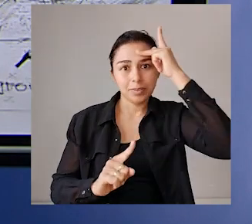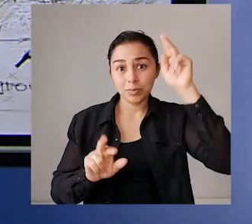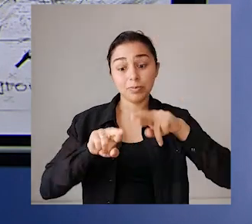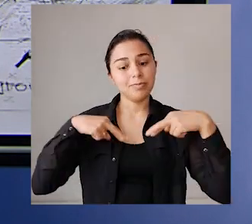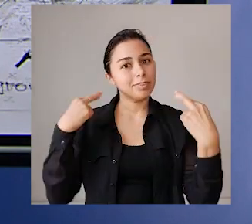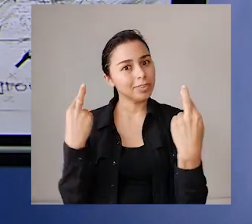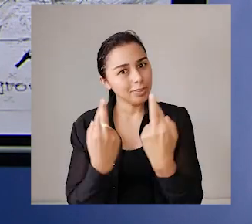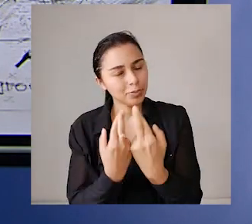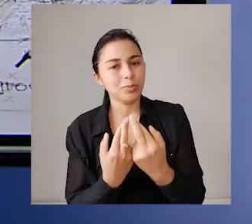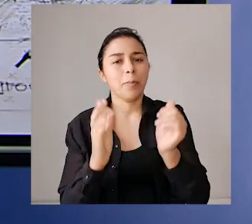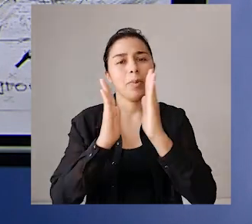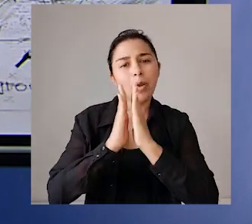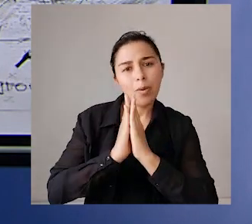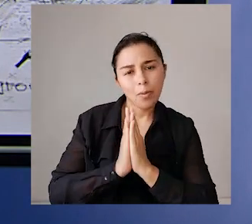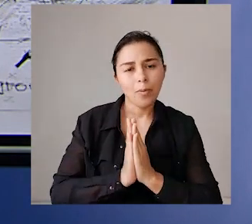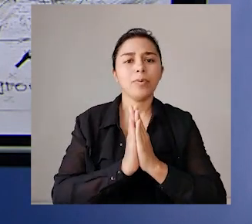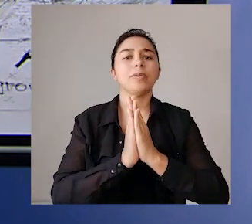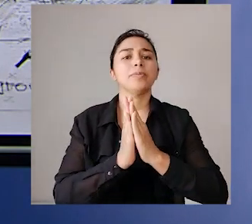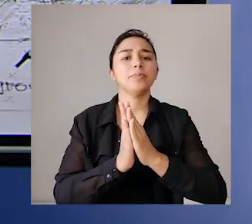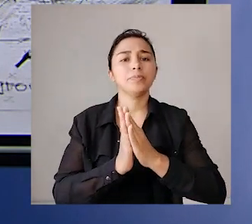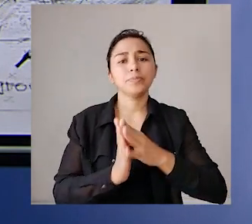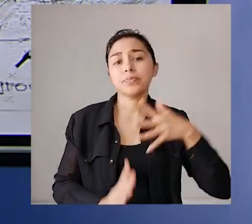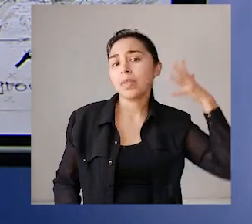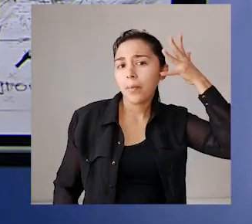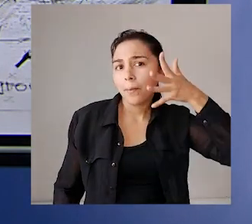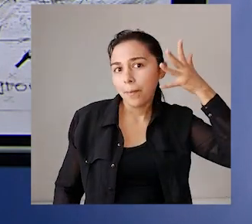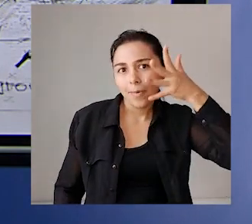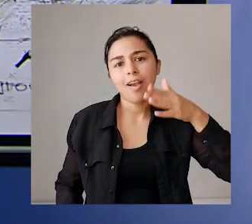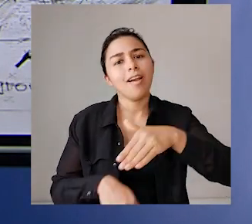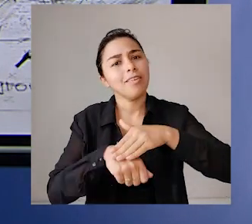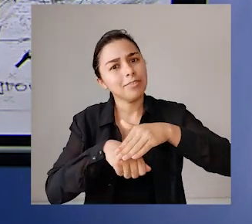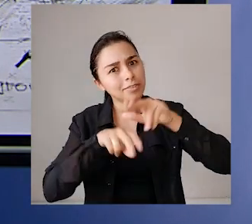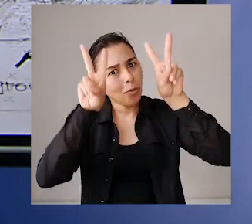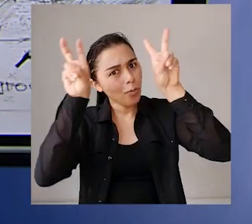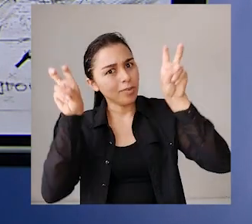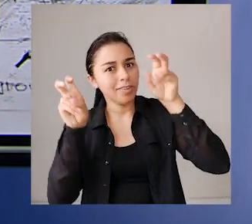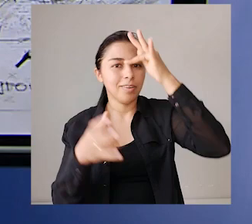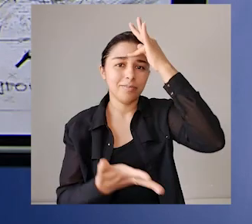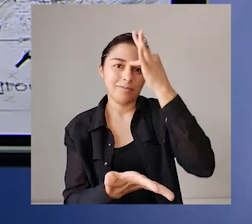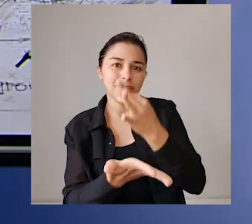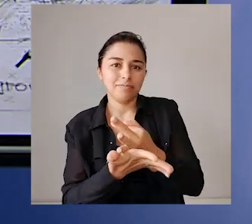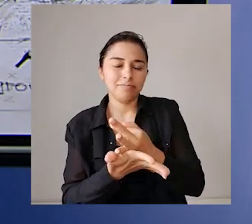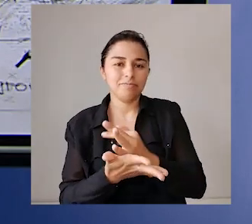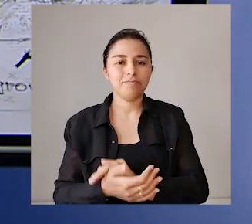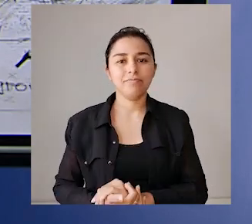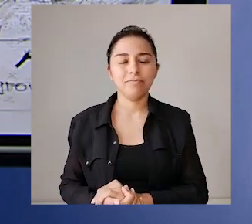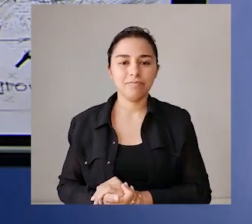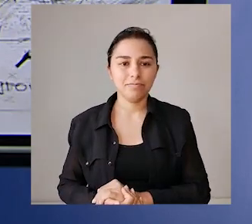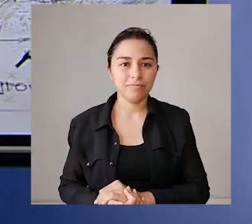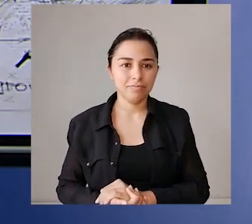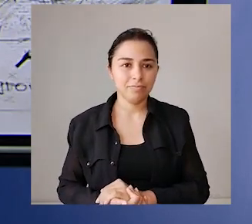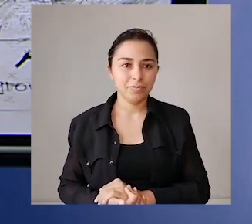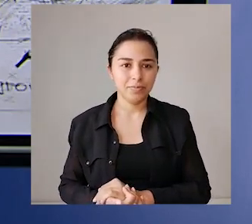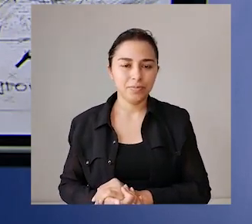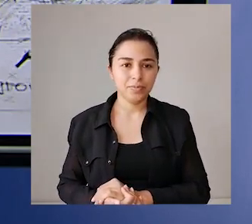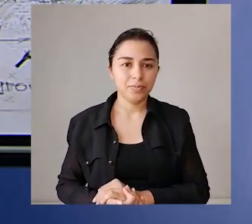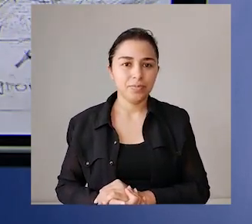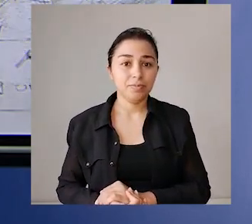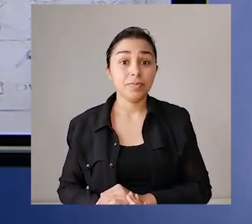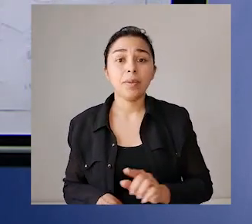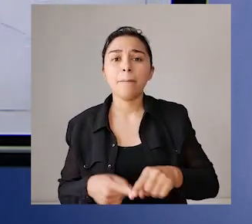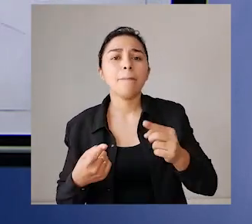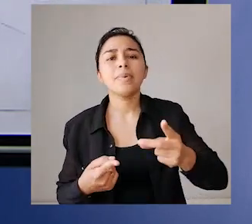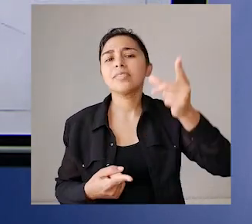reúnem, né, para orar, para conversar sobre a sua fé.